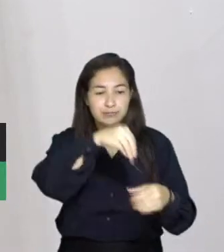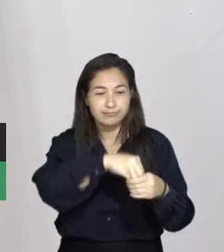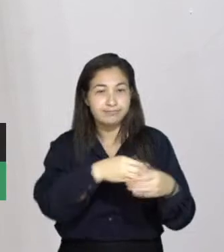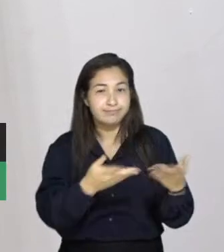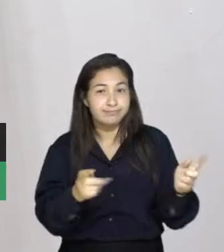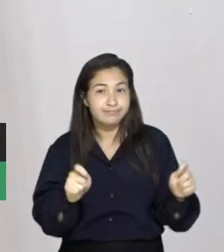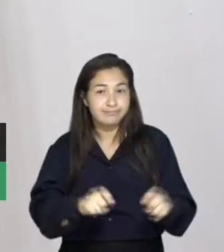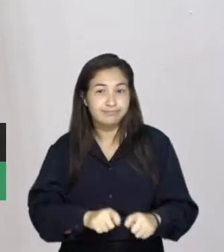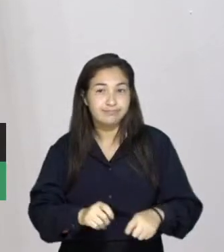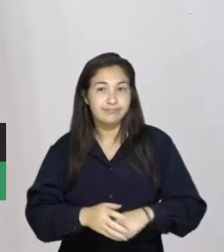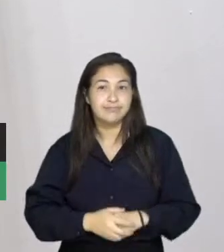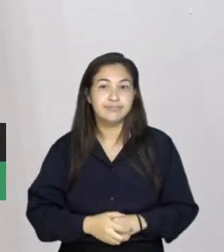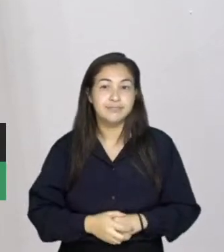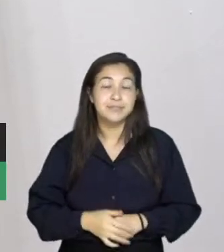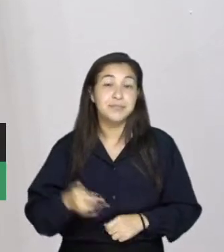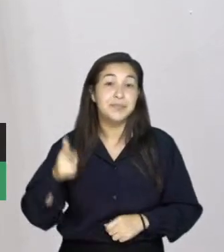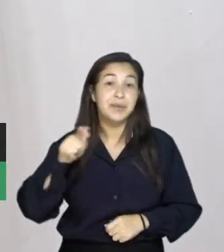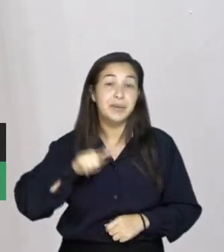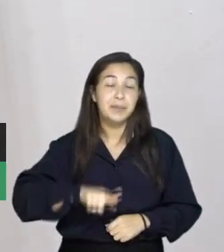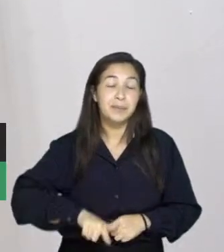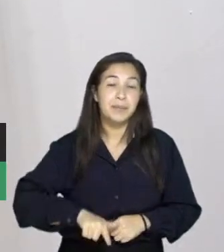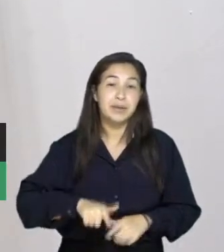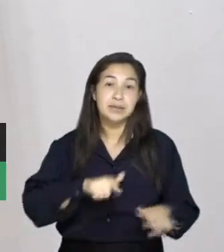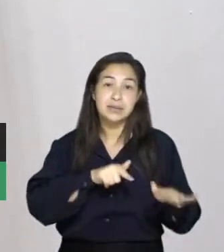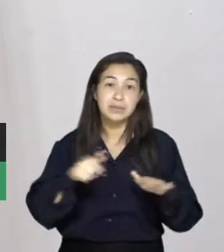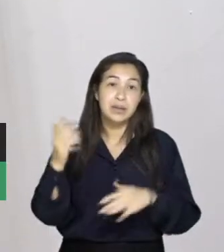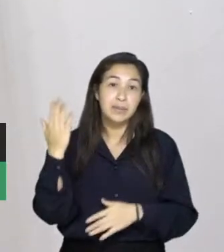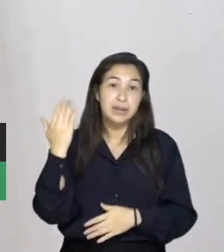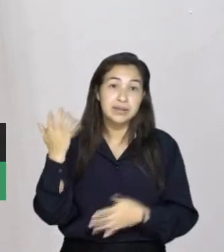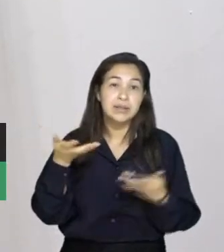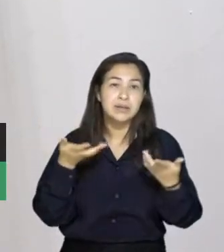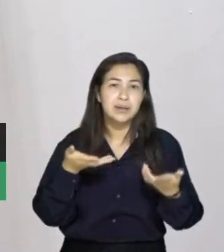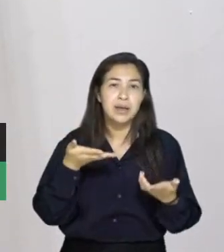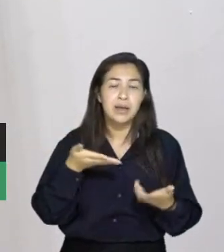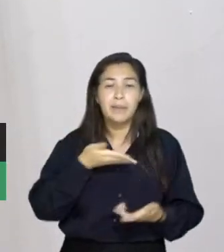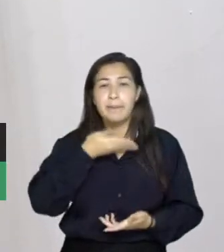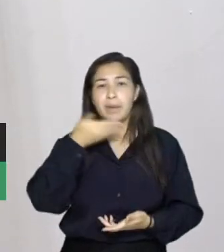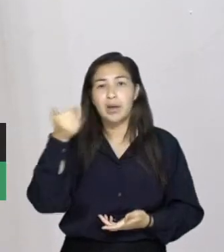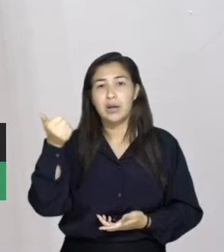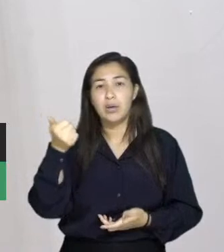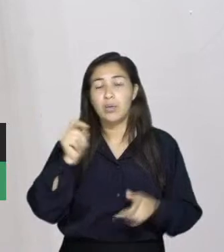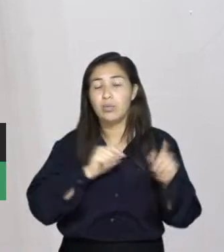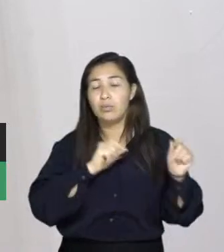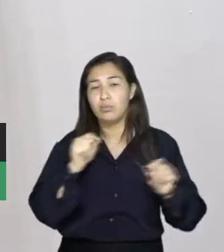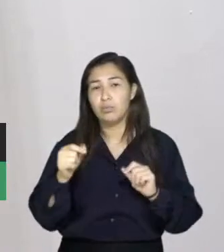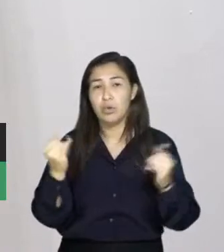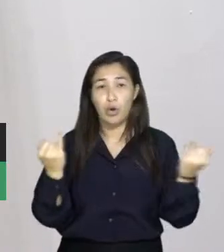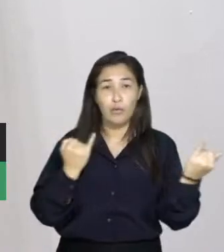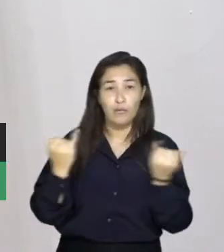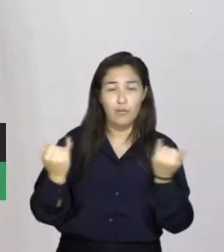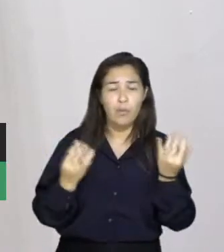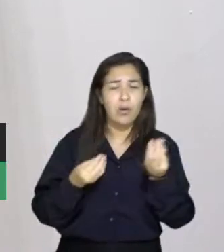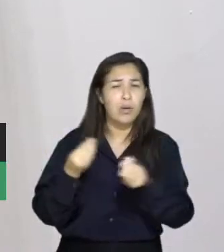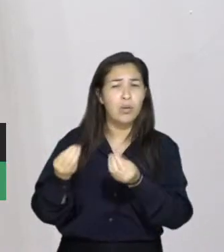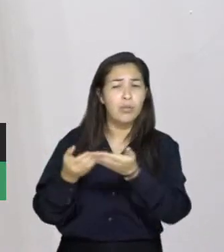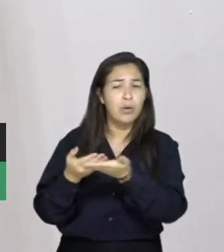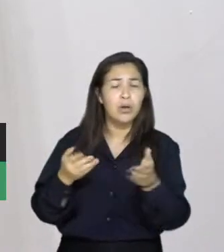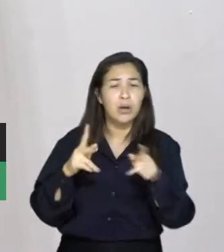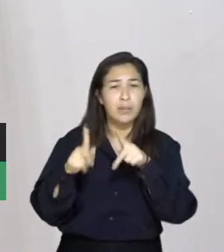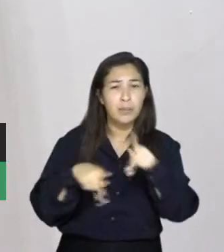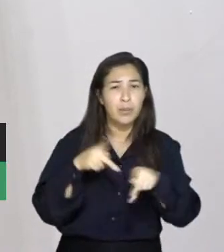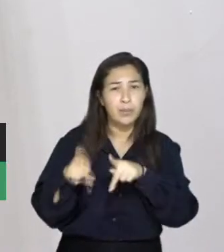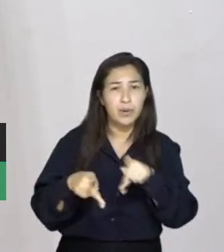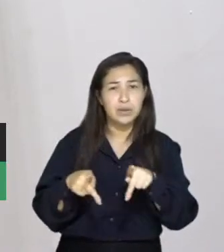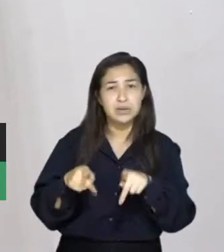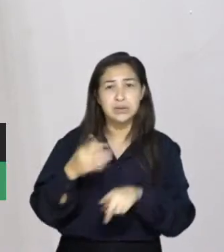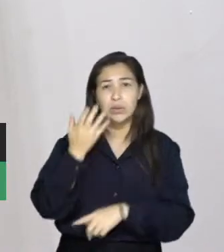E também nós buscamos na semana passada a melhor informação que nós tivemos com relação ao caso das crianças